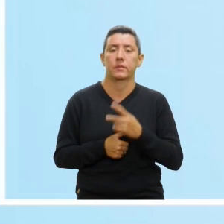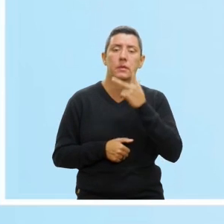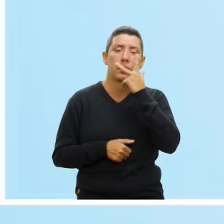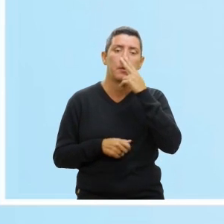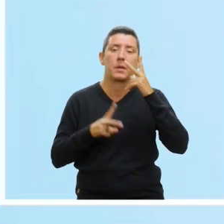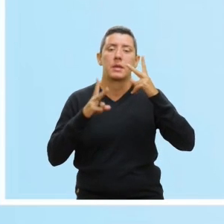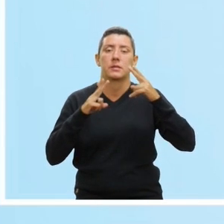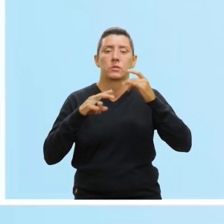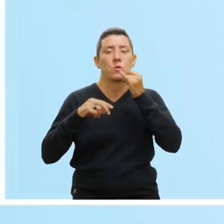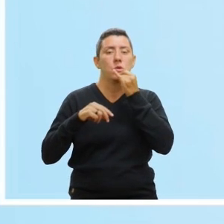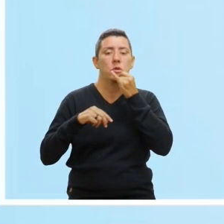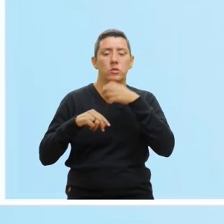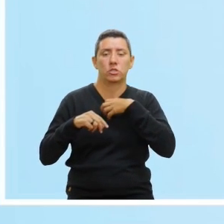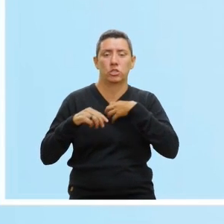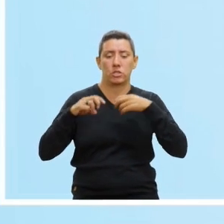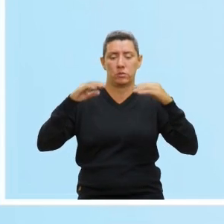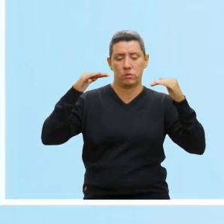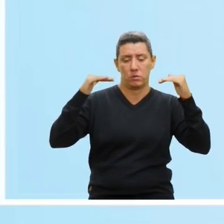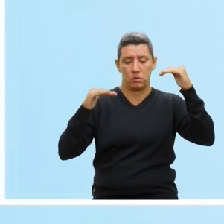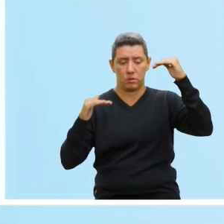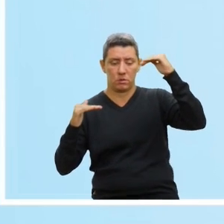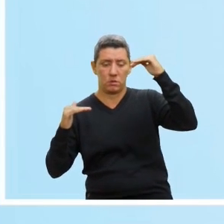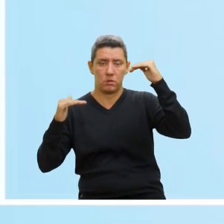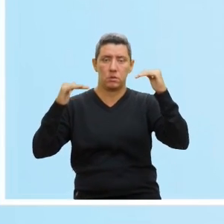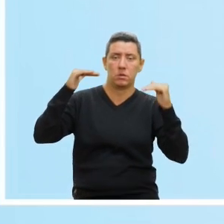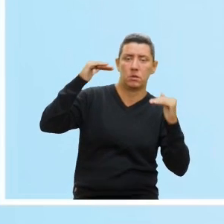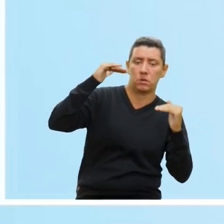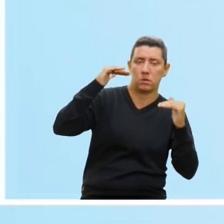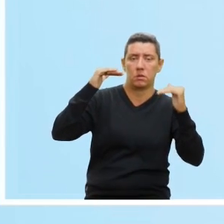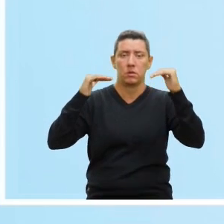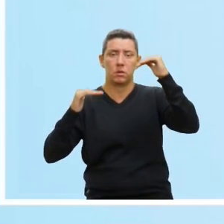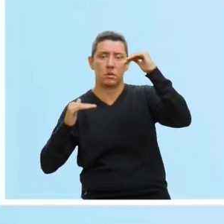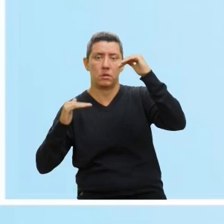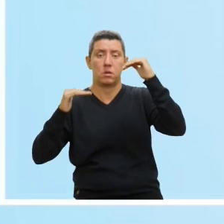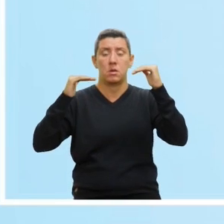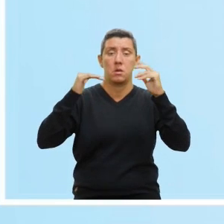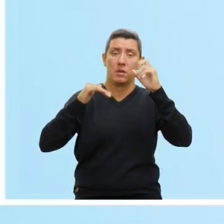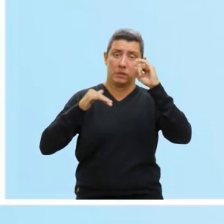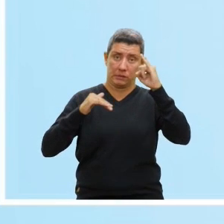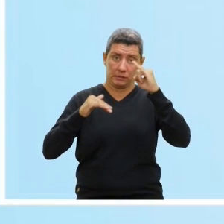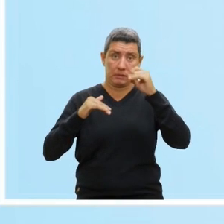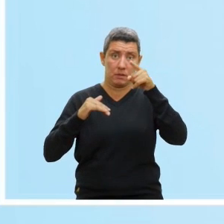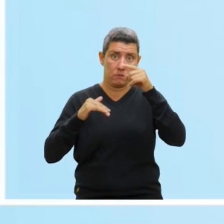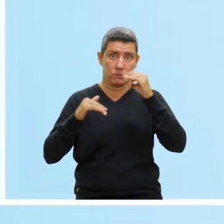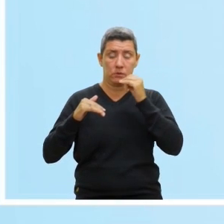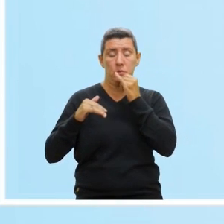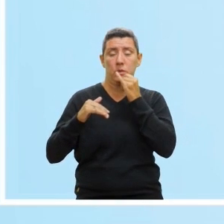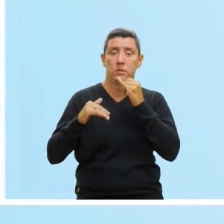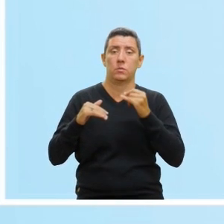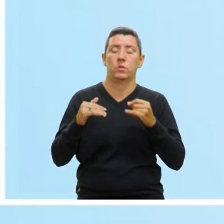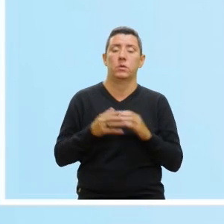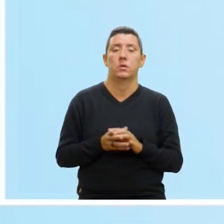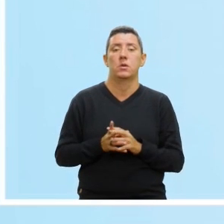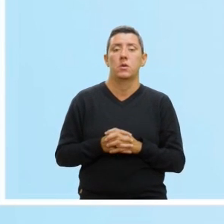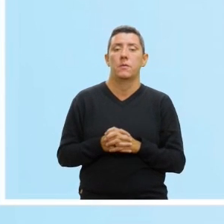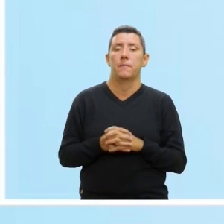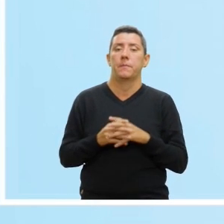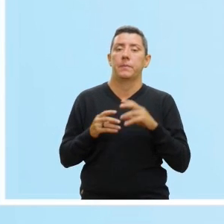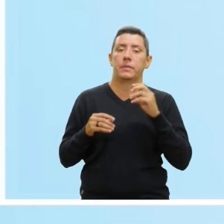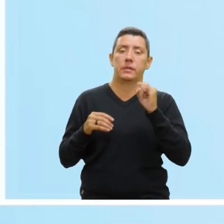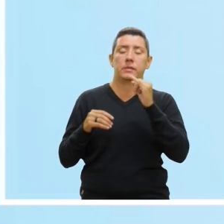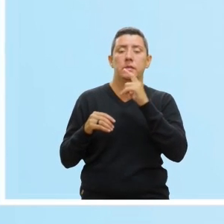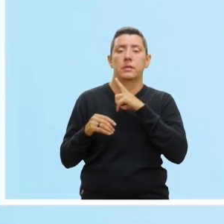Existe esse efeito, o que ele causa? Se você coloca uma potência muito alta com